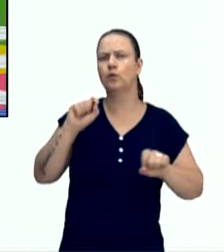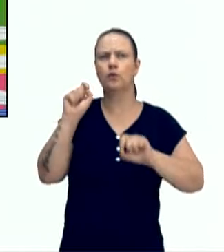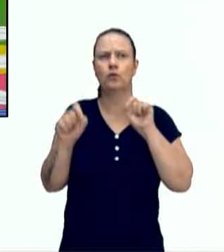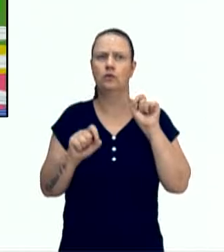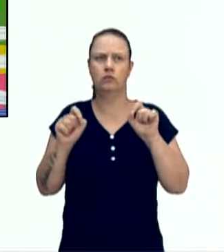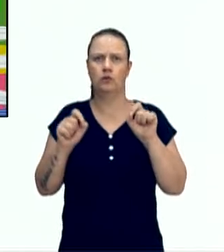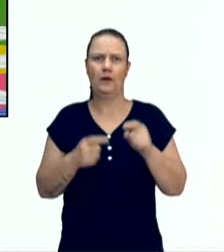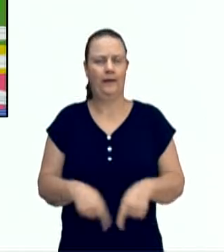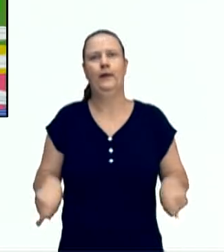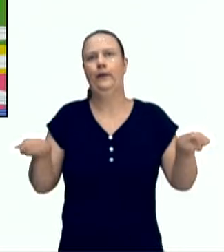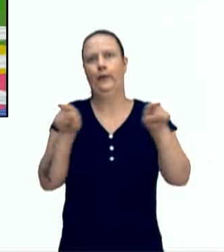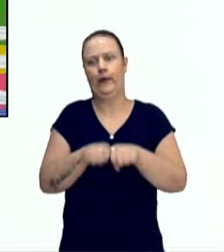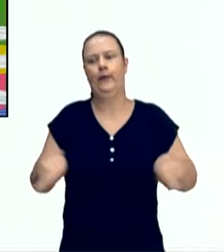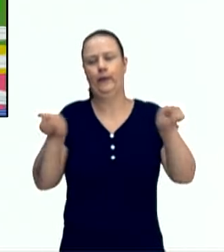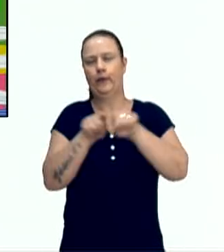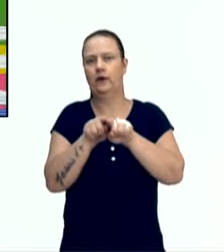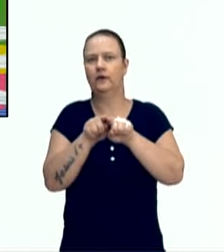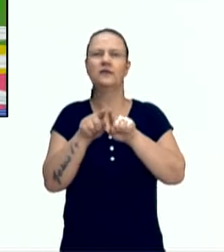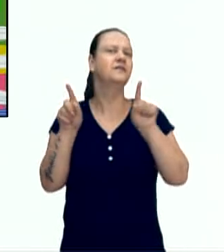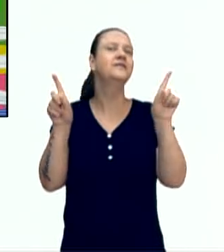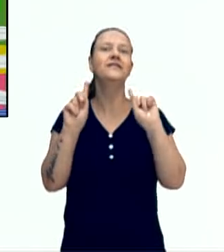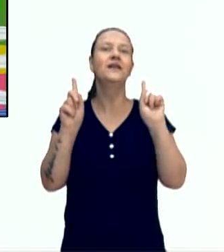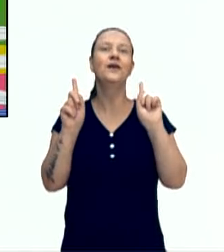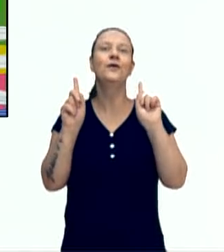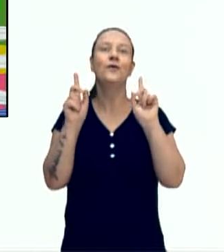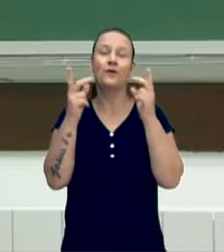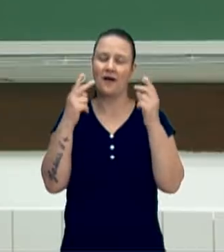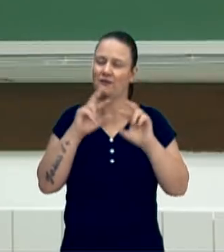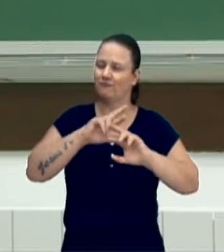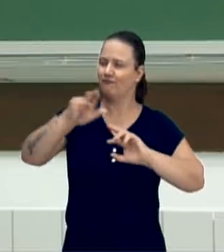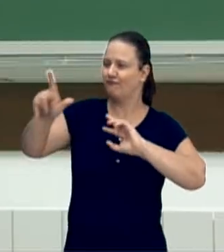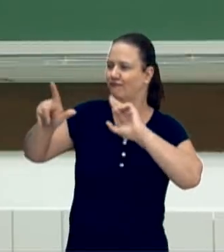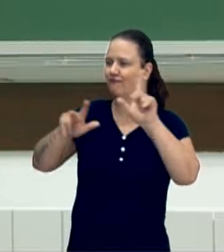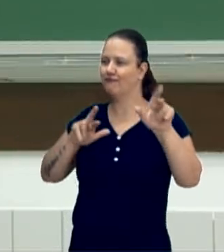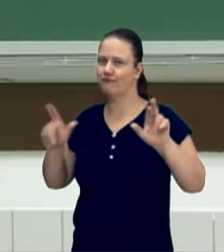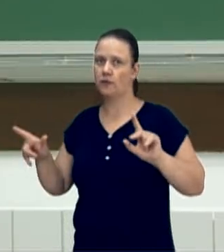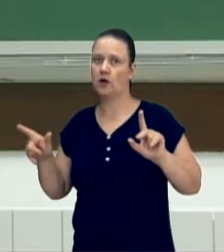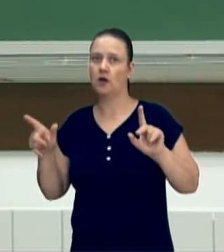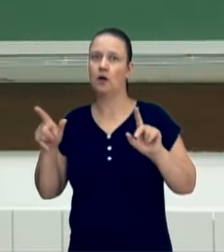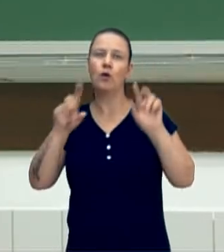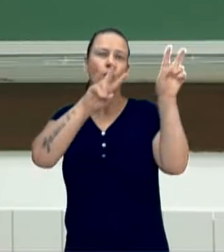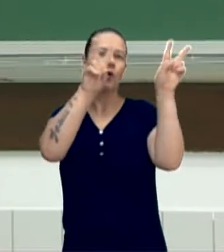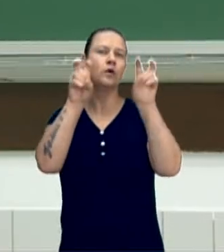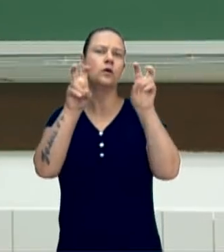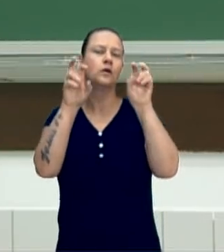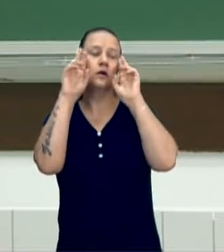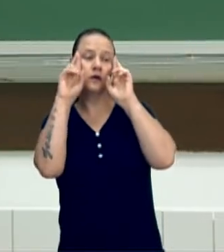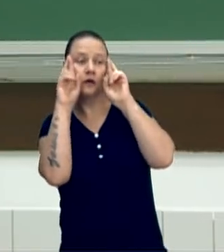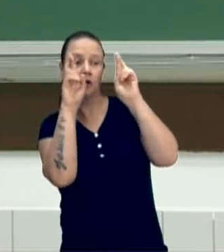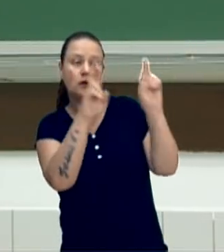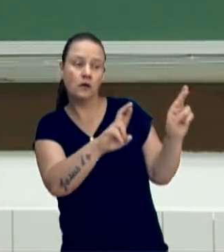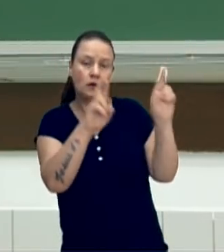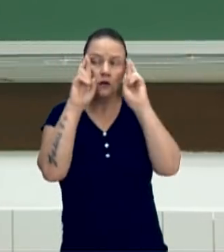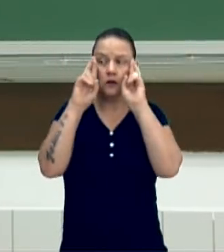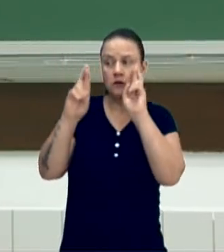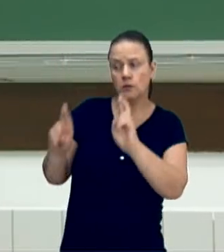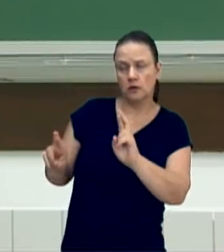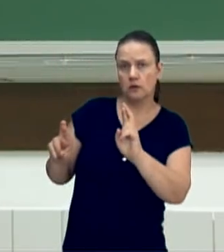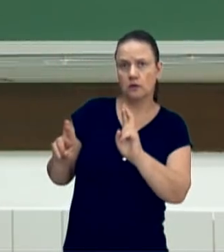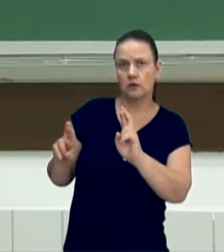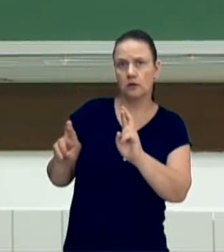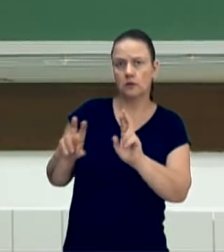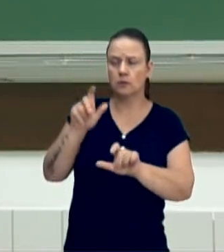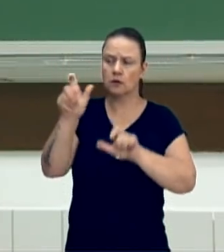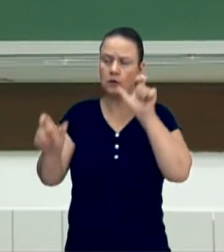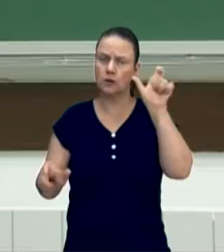não é único. E nós vamos falar sobre respeitar essa diversidade,